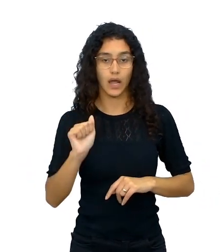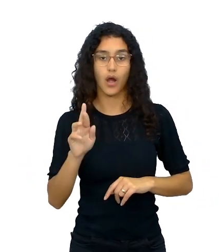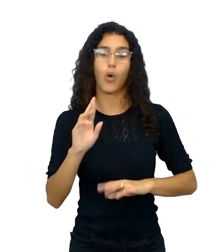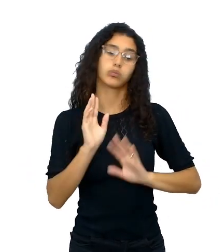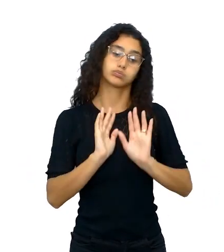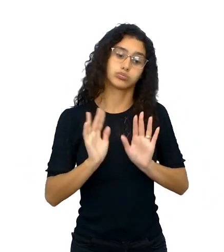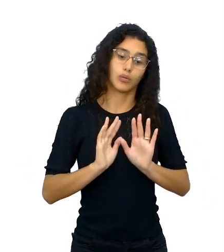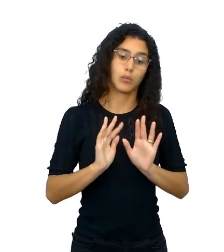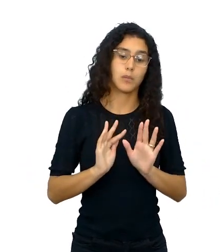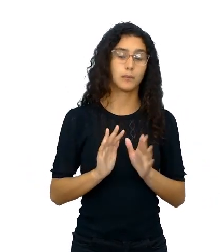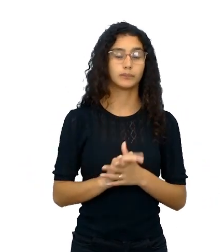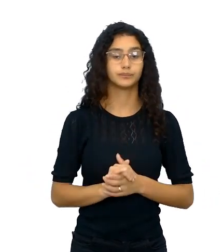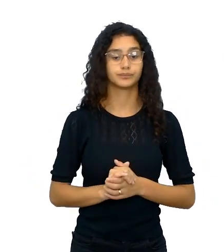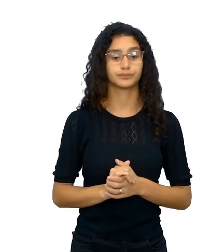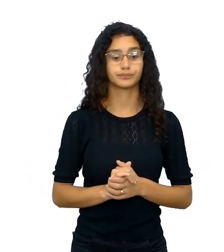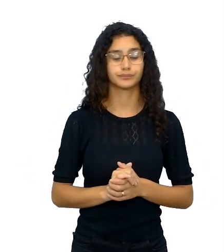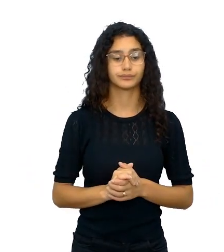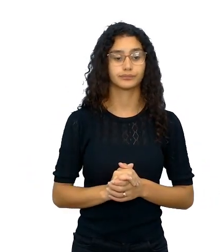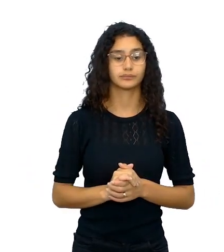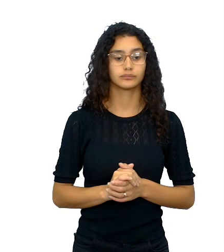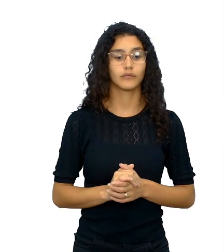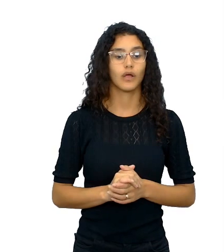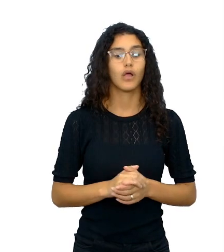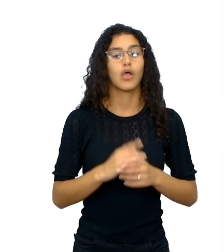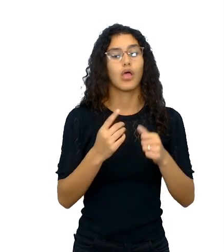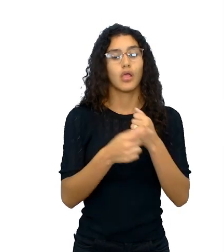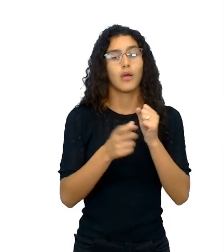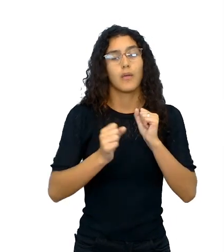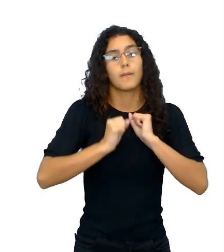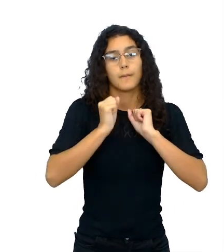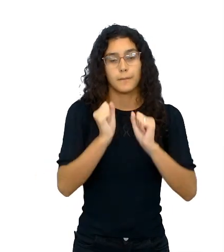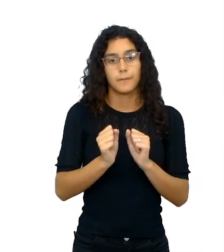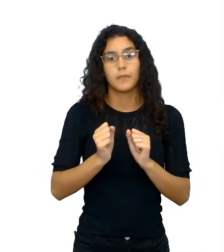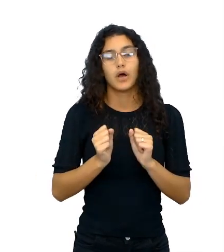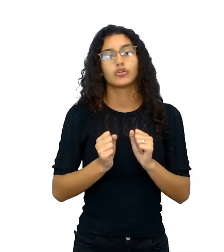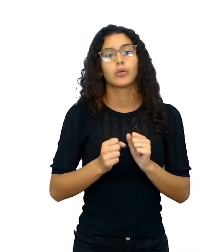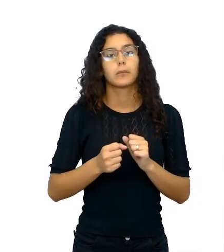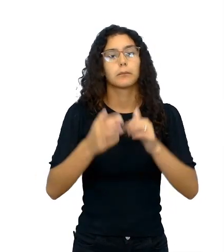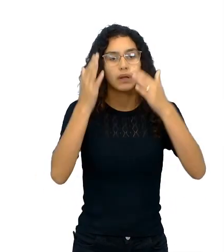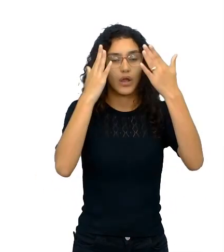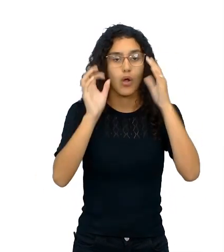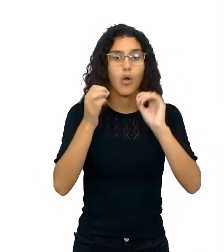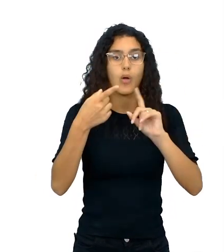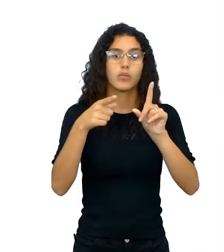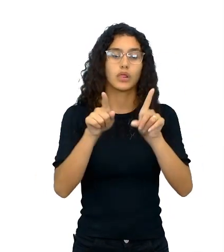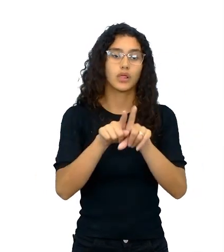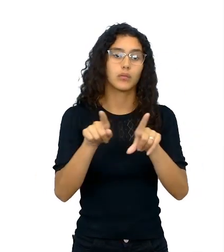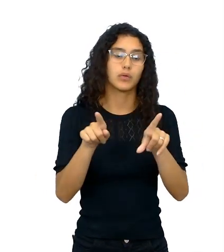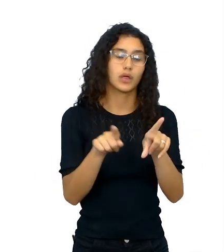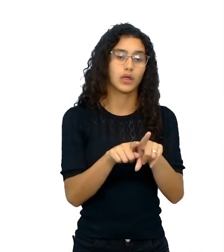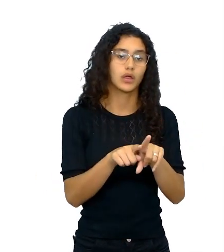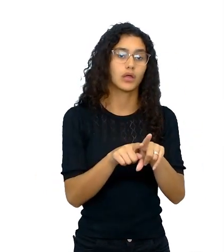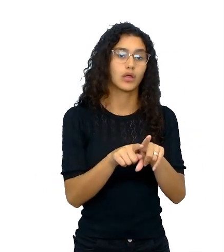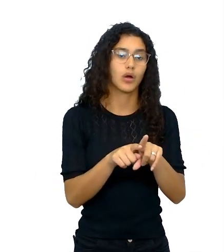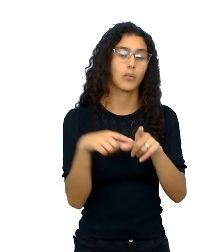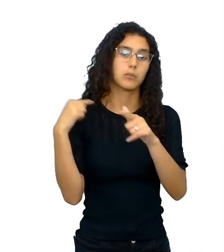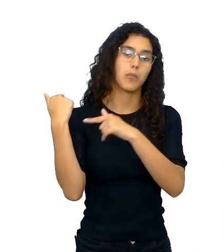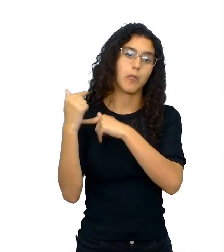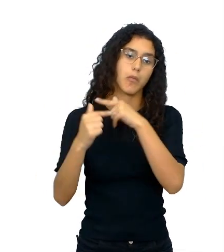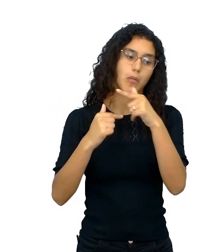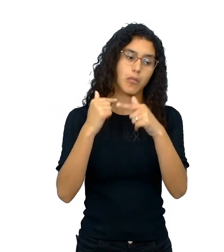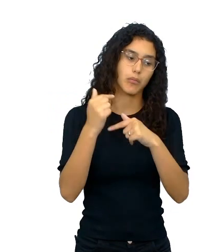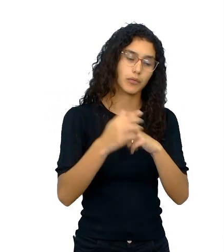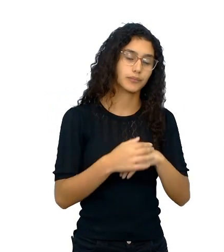não, pois, né, o tempo pode ser tanto psicológico quanto cronológico,